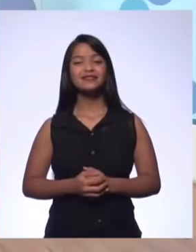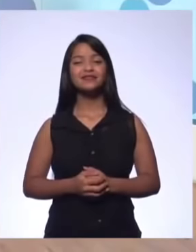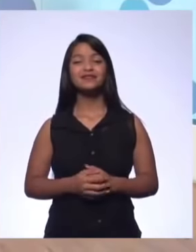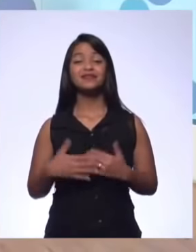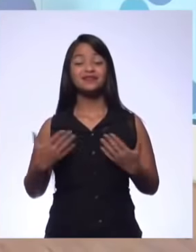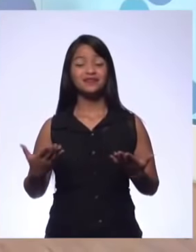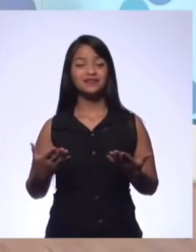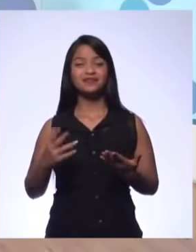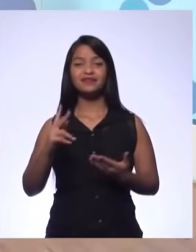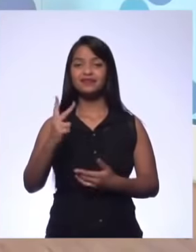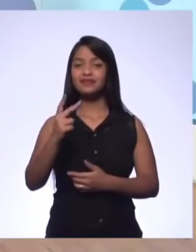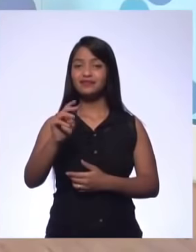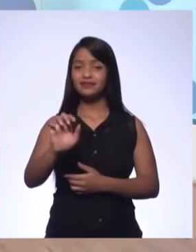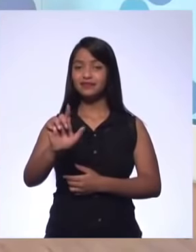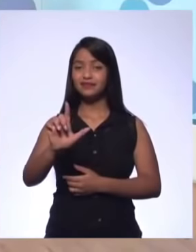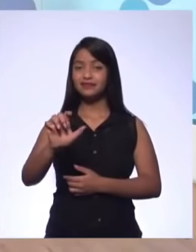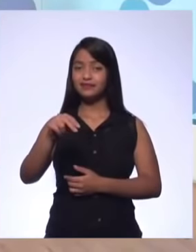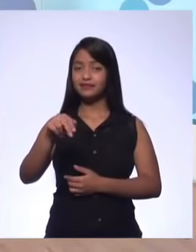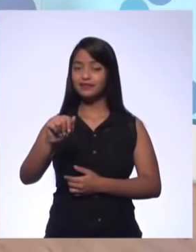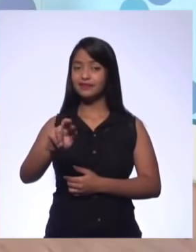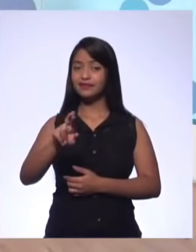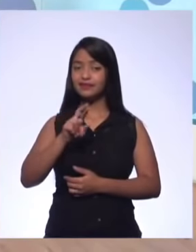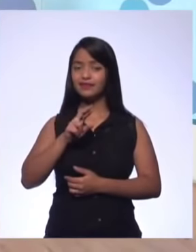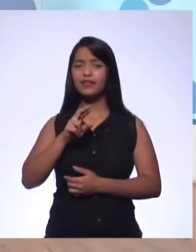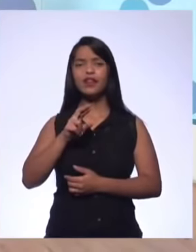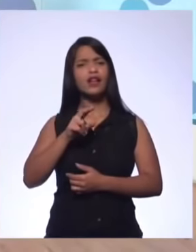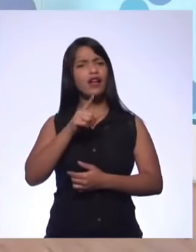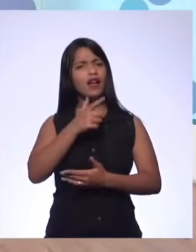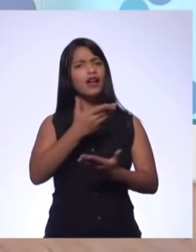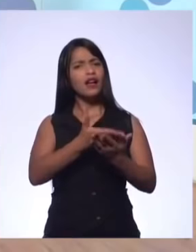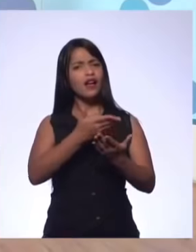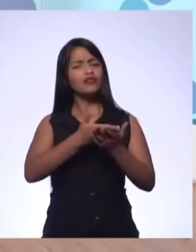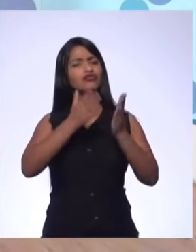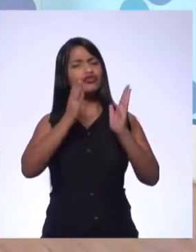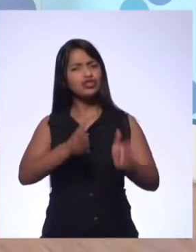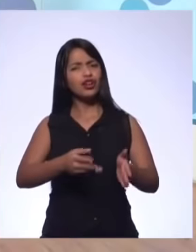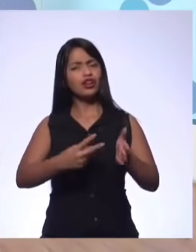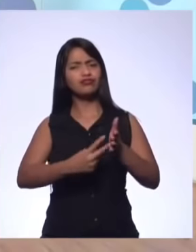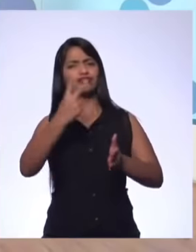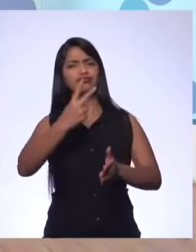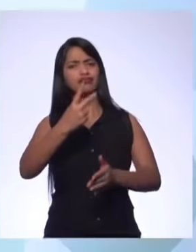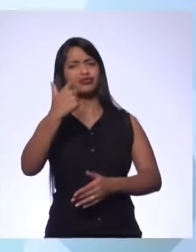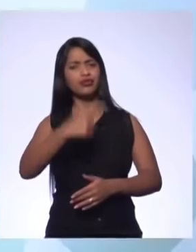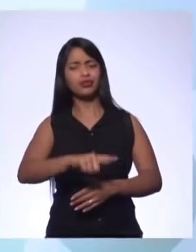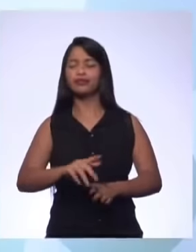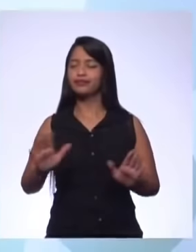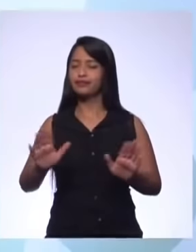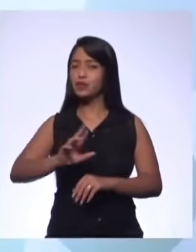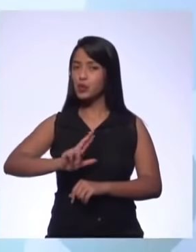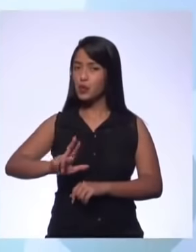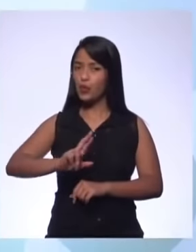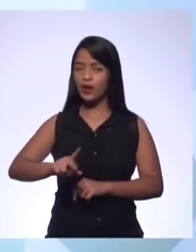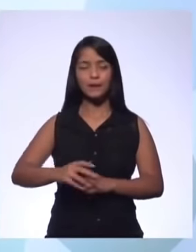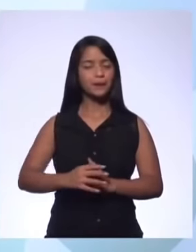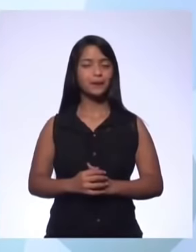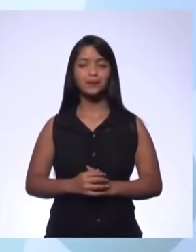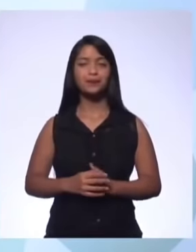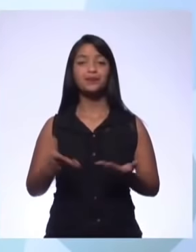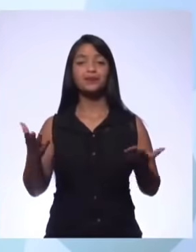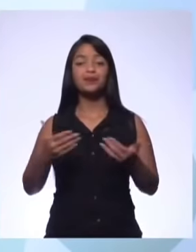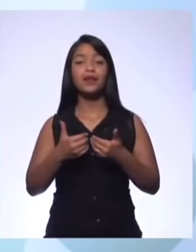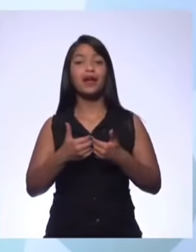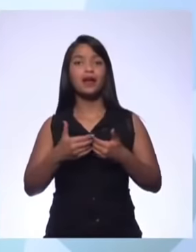Helena, essa aula é repetida. Não é, Helena. A não sei que sua professora já tenha passado esse texto, tá bom? Então, bora lá, gente. Chat já tá aberto.